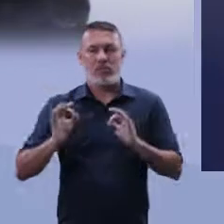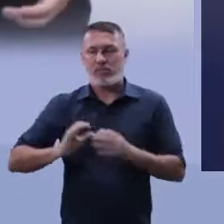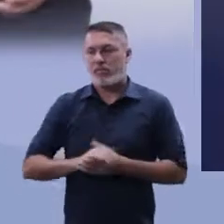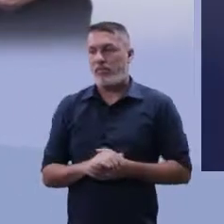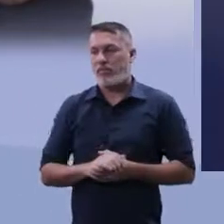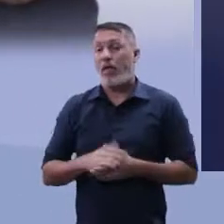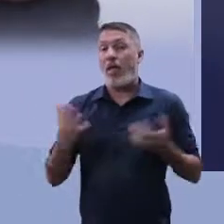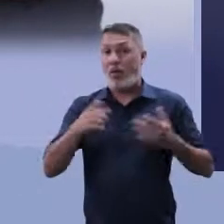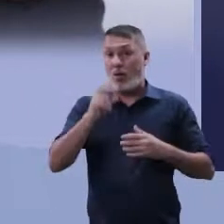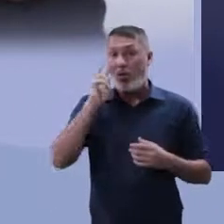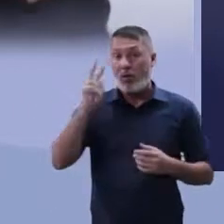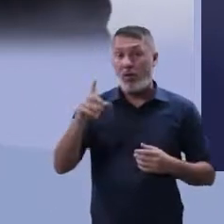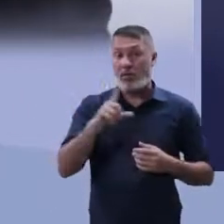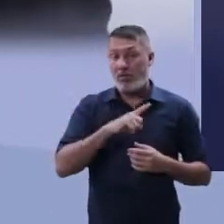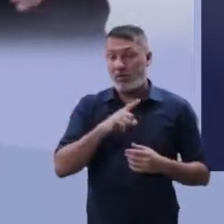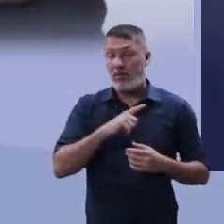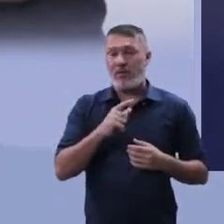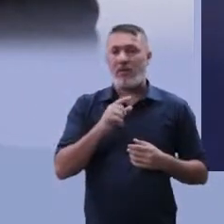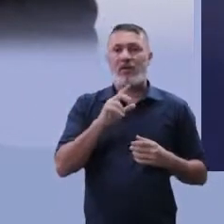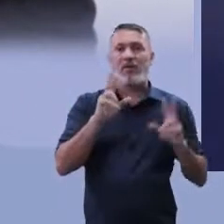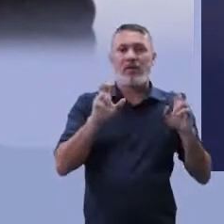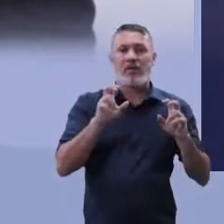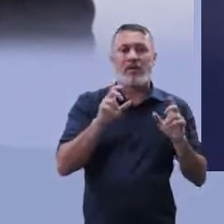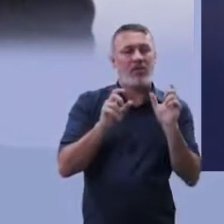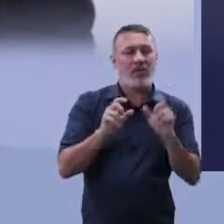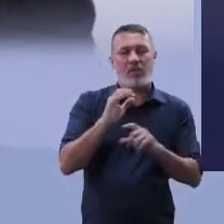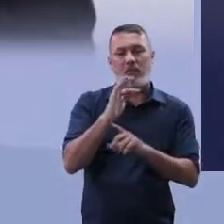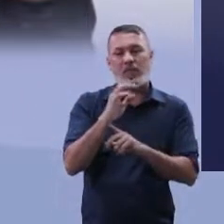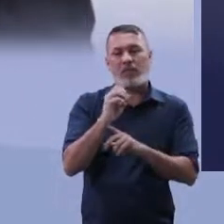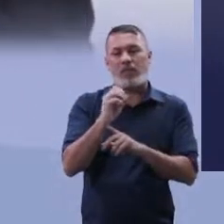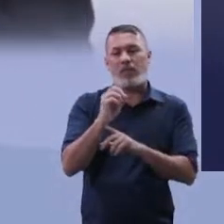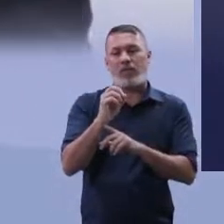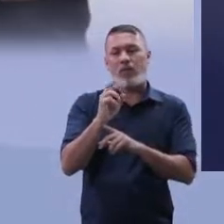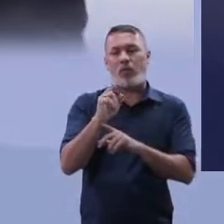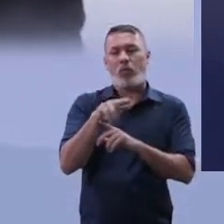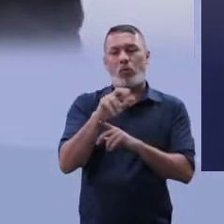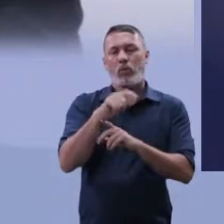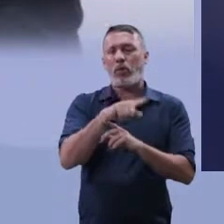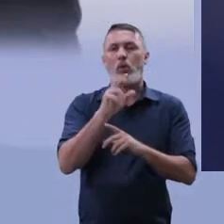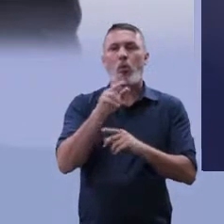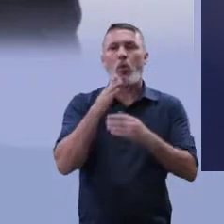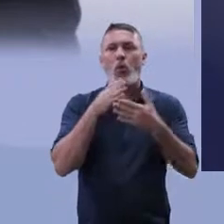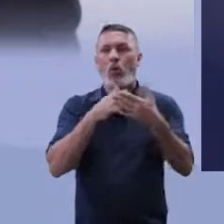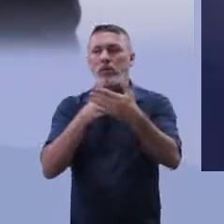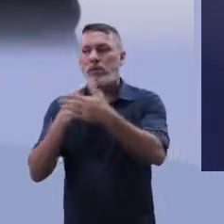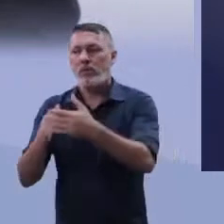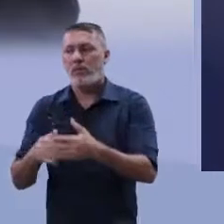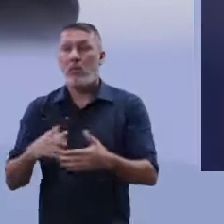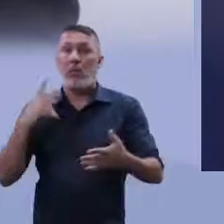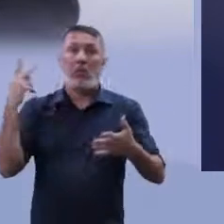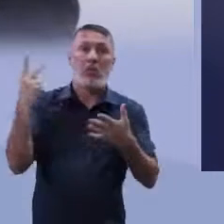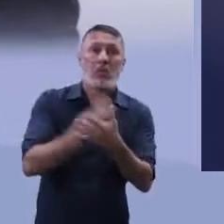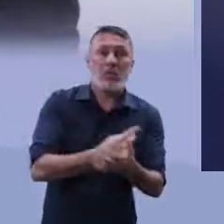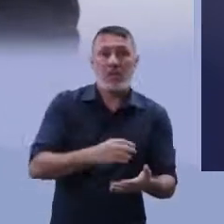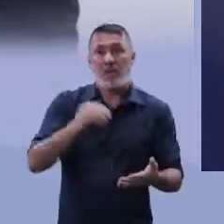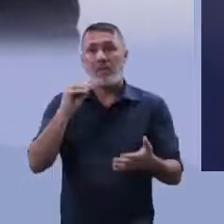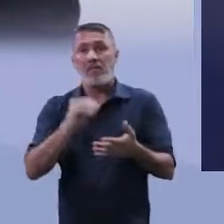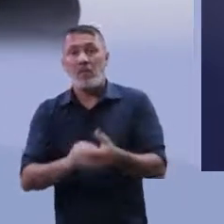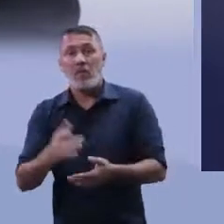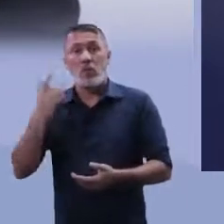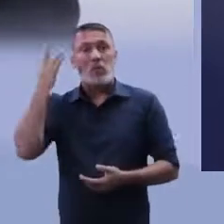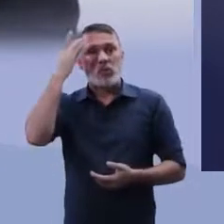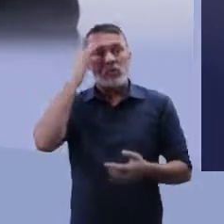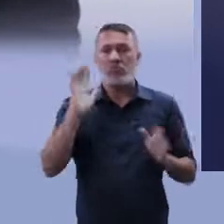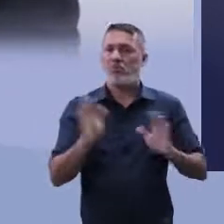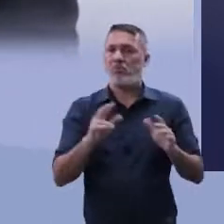melhor maneira possível. Então, observa-se que a fortuna não pode ser vista como um obstáculo ao governante. O governante não pode ver a